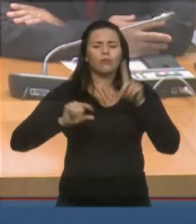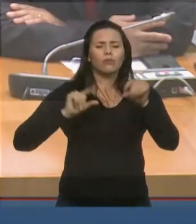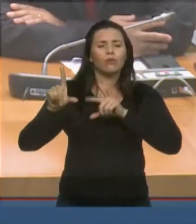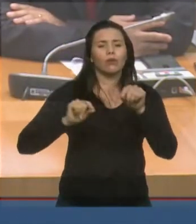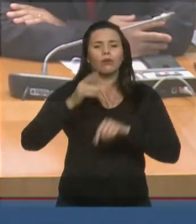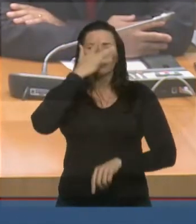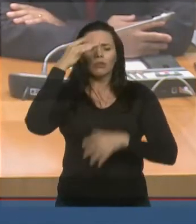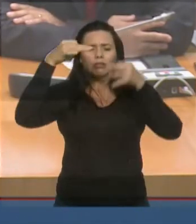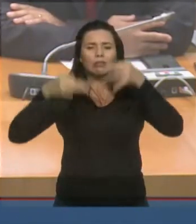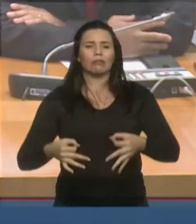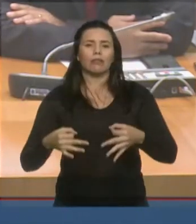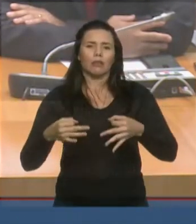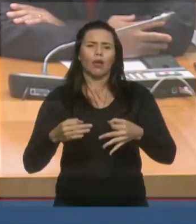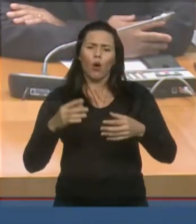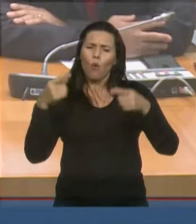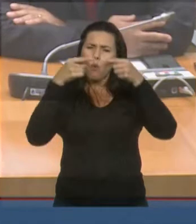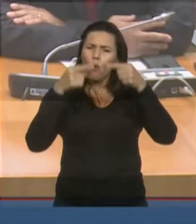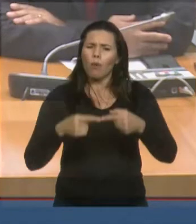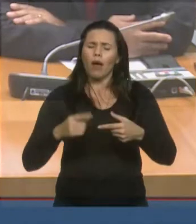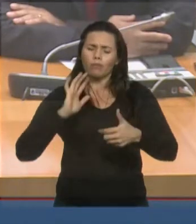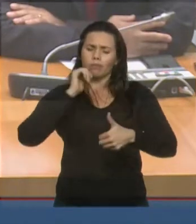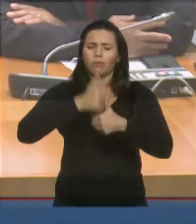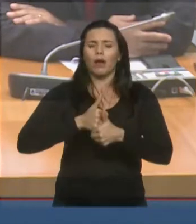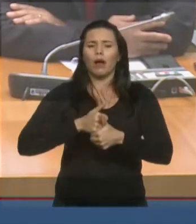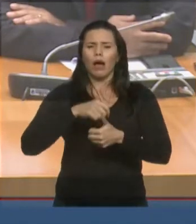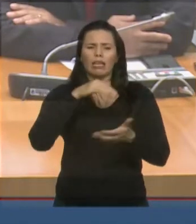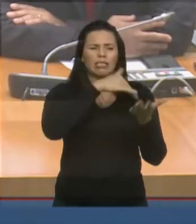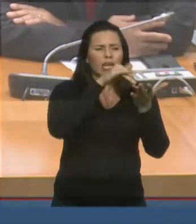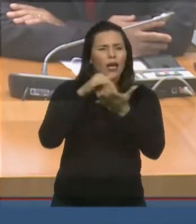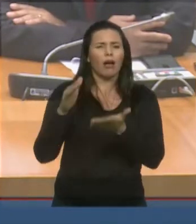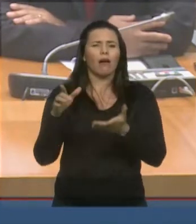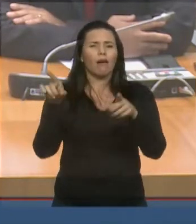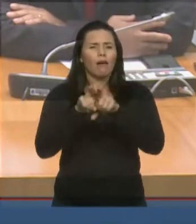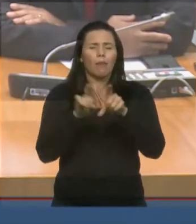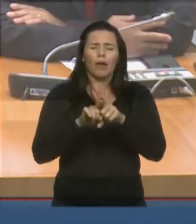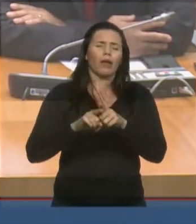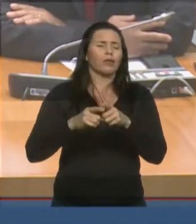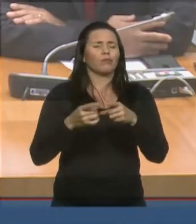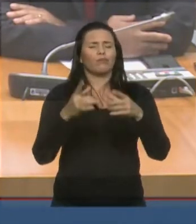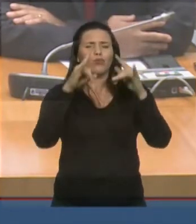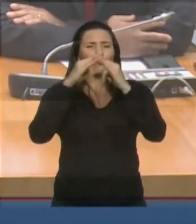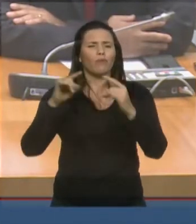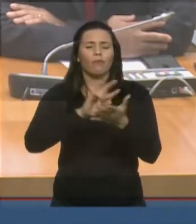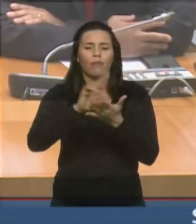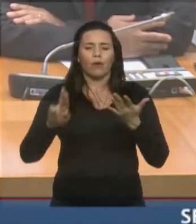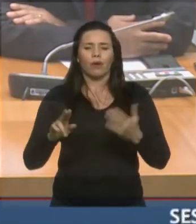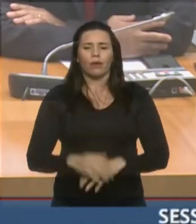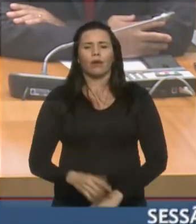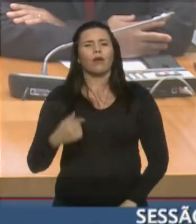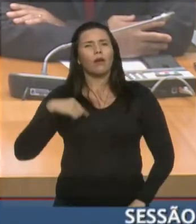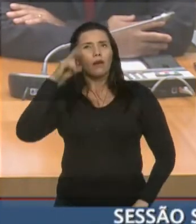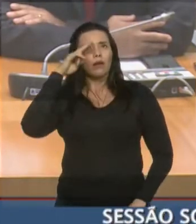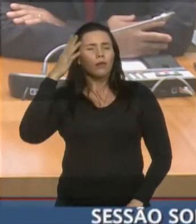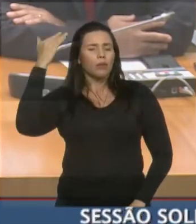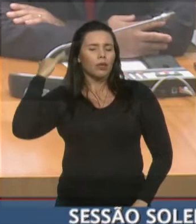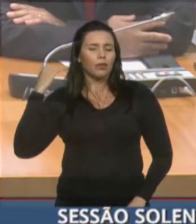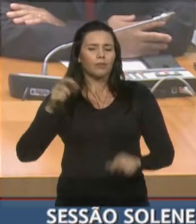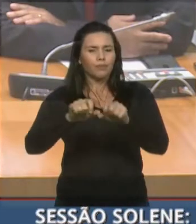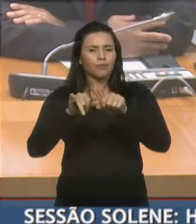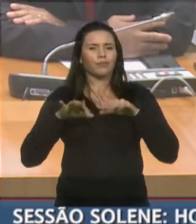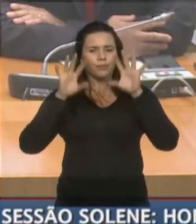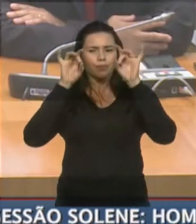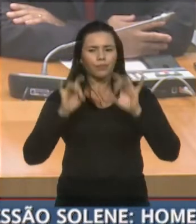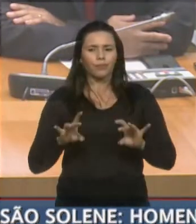nosso estado. O exemplo foi quando, numa sessão solene recente, em que foram homenageados, como ele